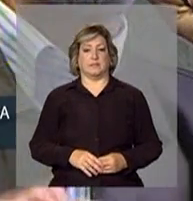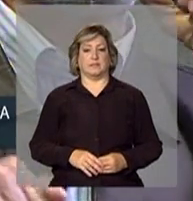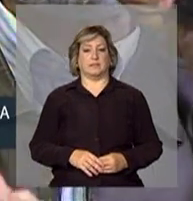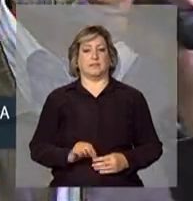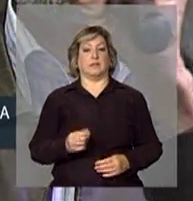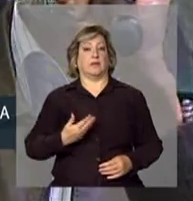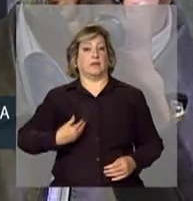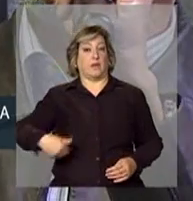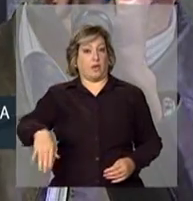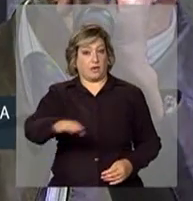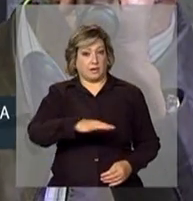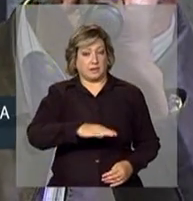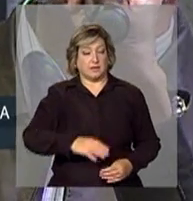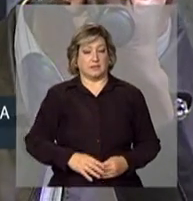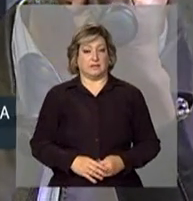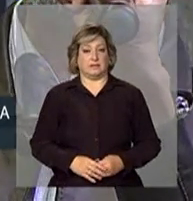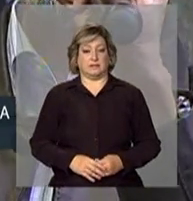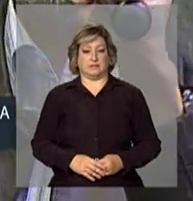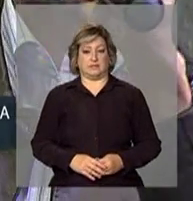Nós